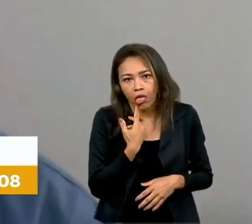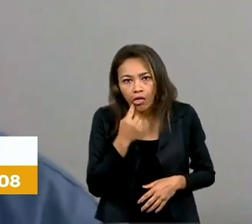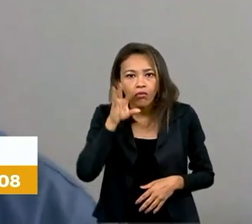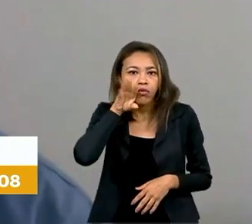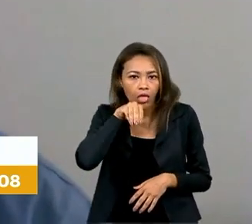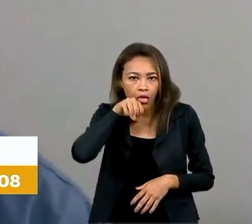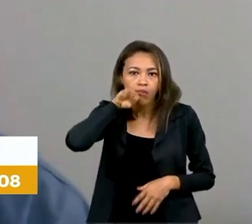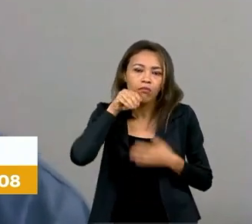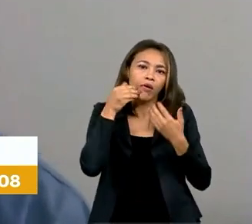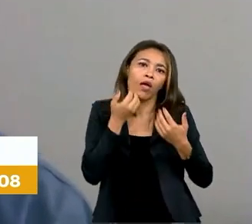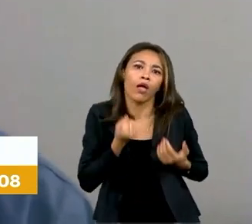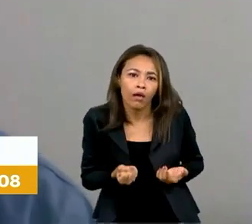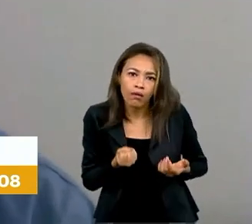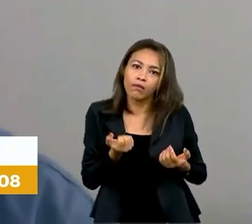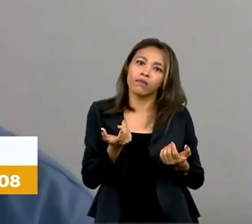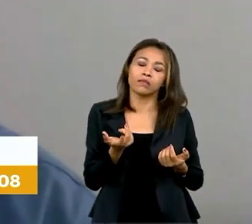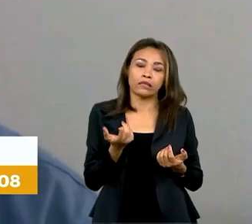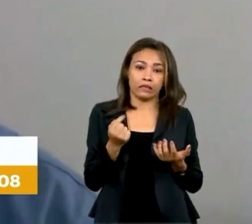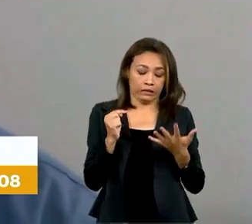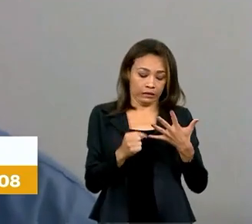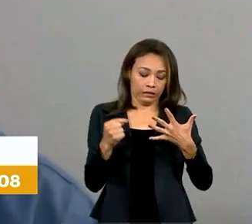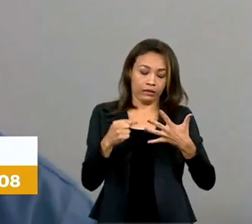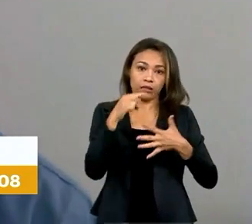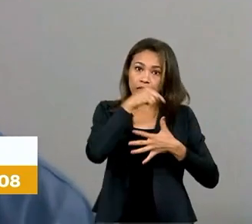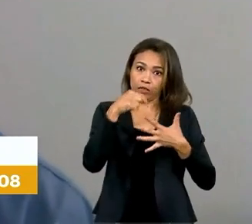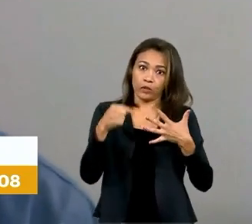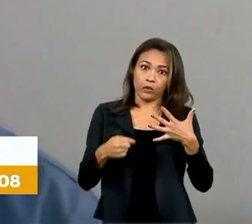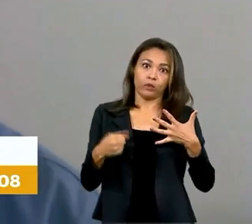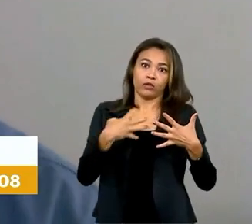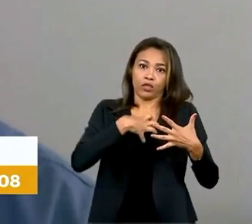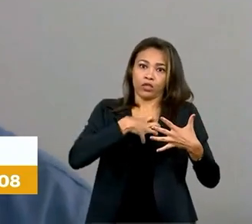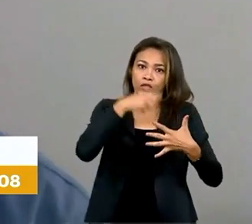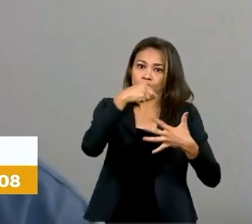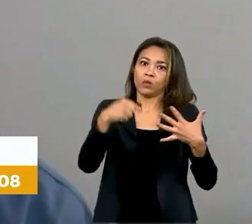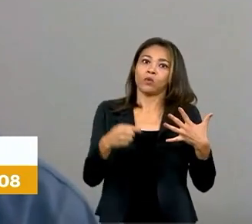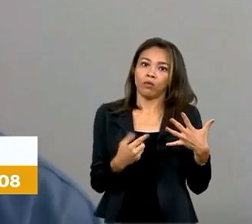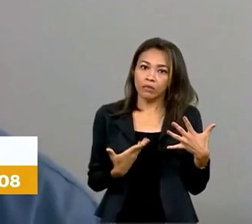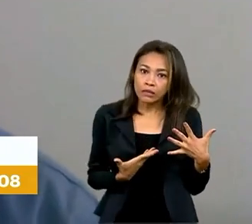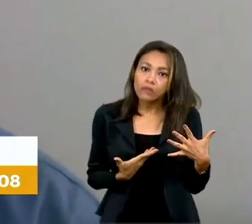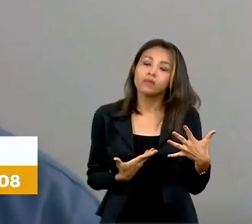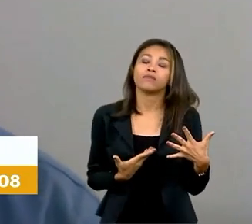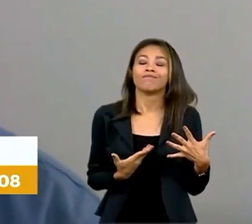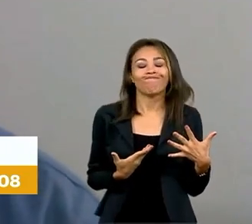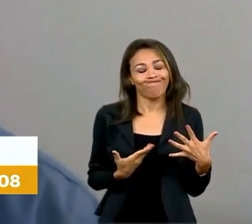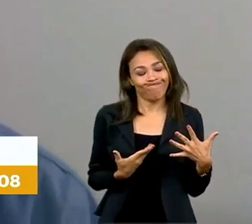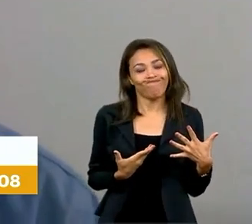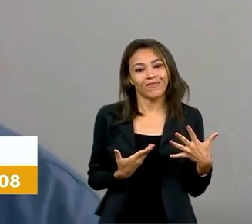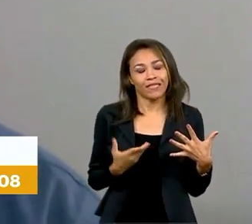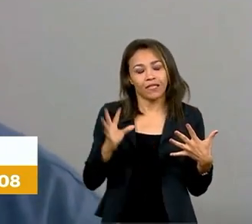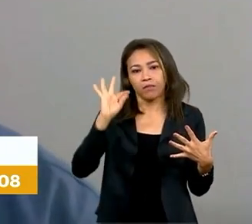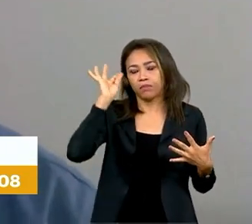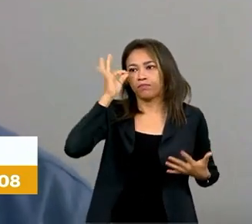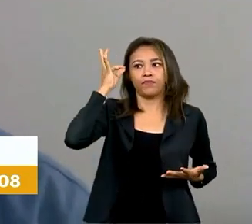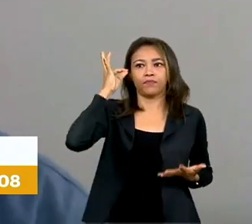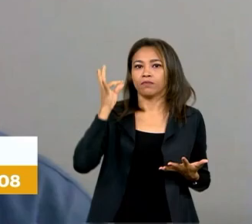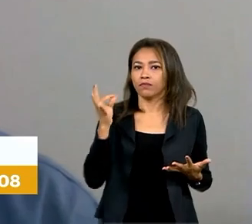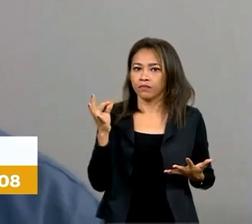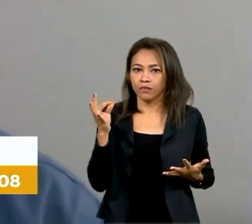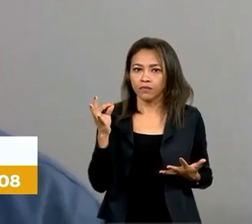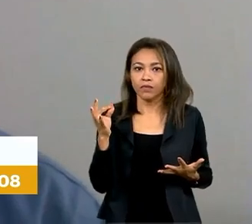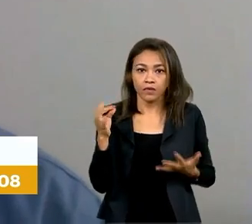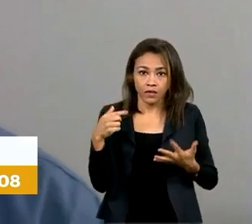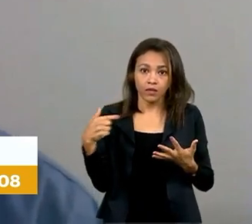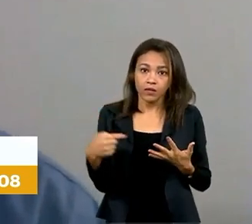quaisquer dessas possibilidades, desses sintomas, sempre súbitos, eles